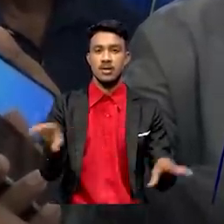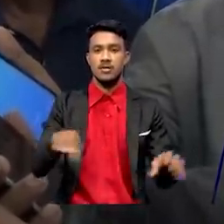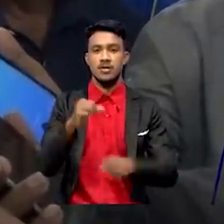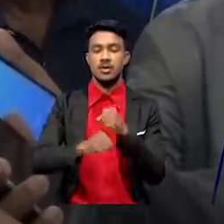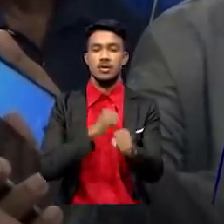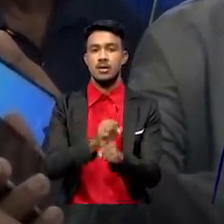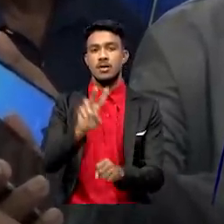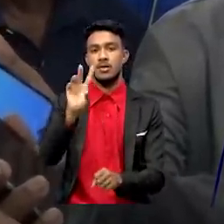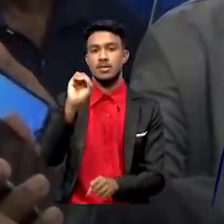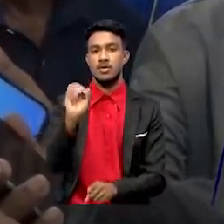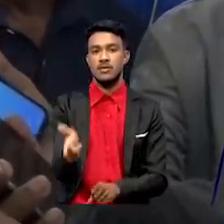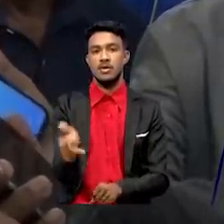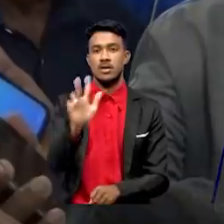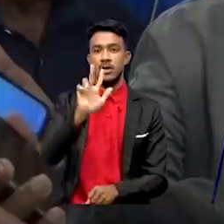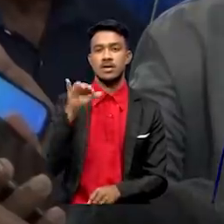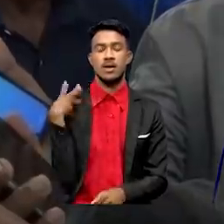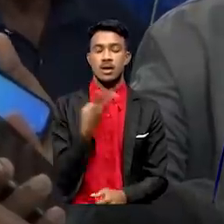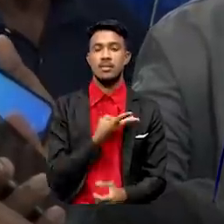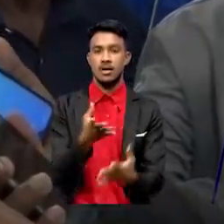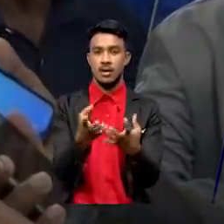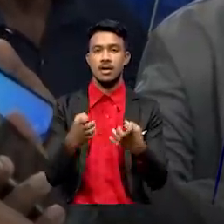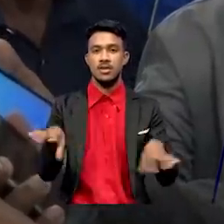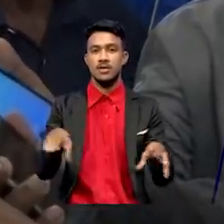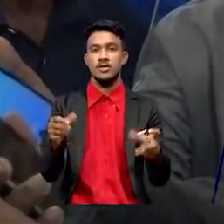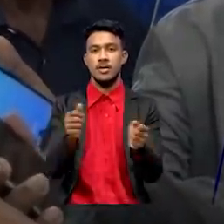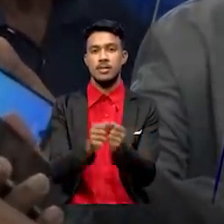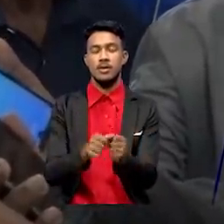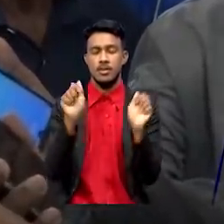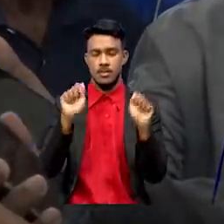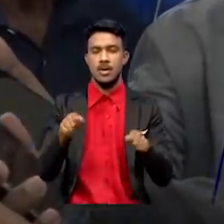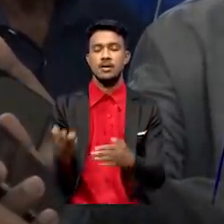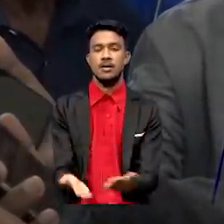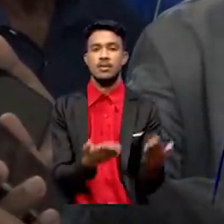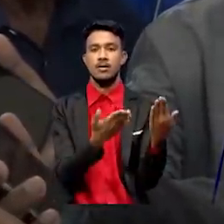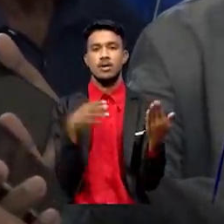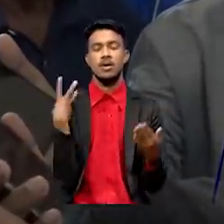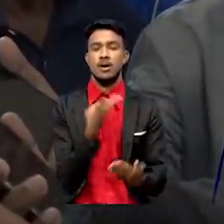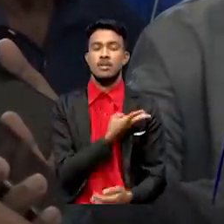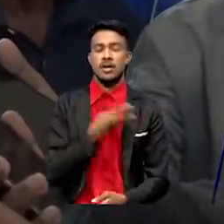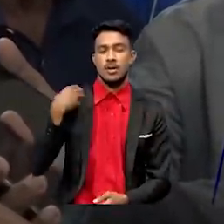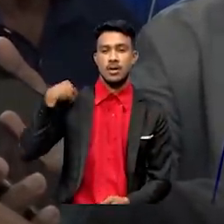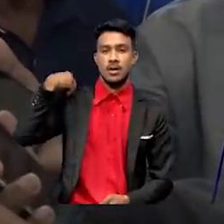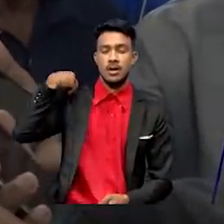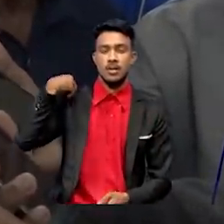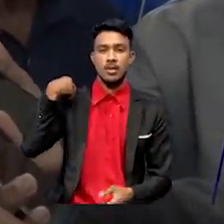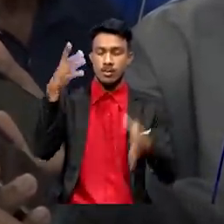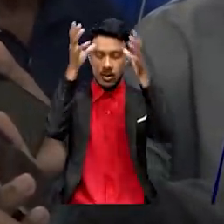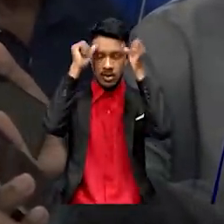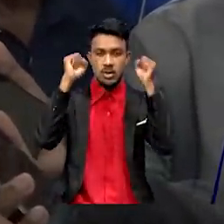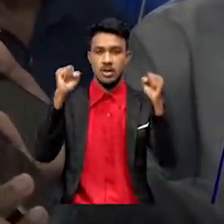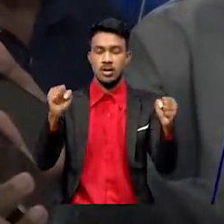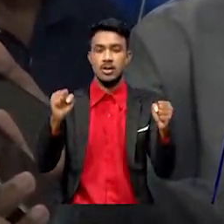os serviço Hamutu para lori a menina candidato para presidente da